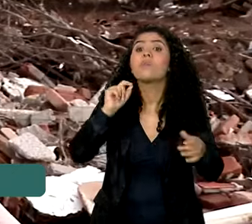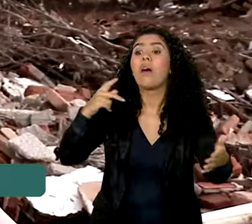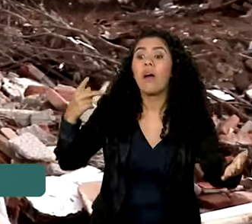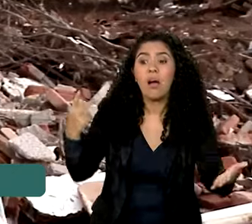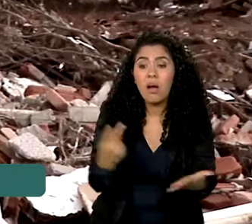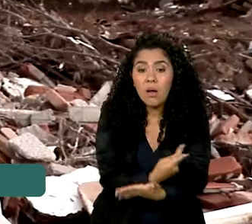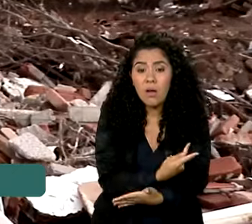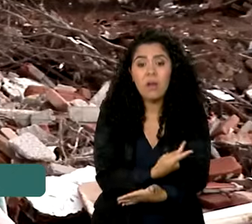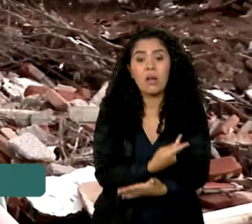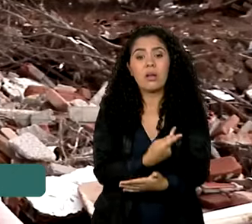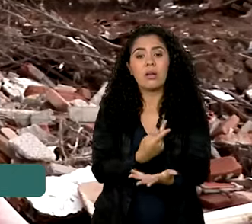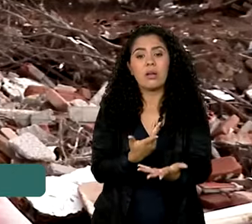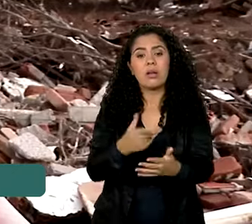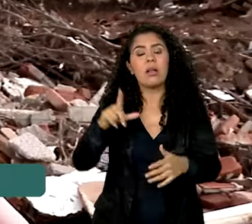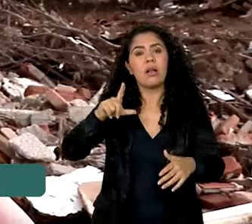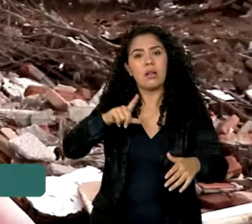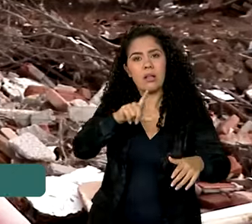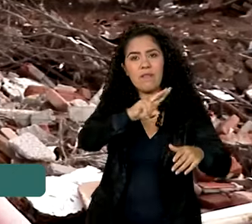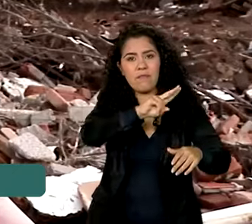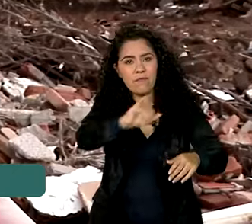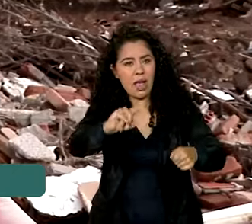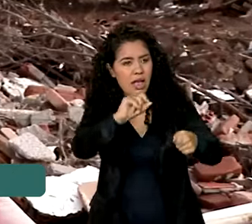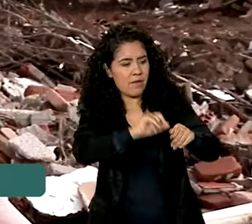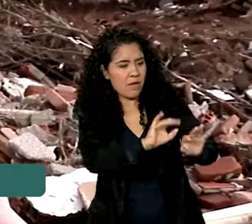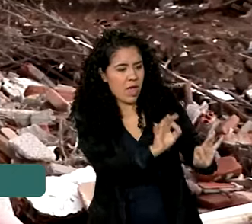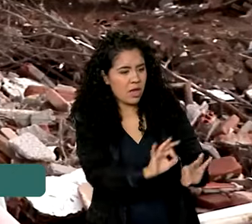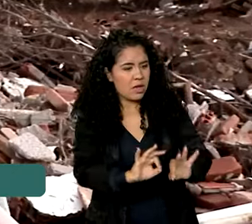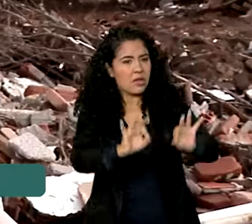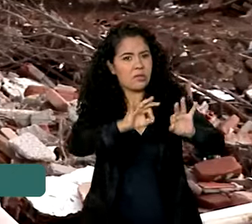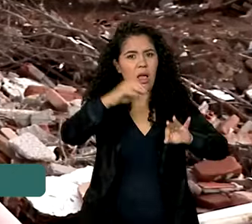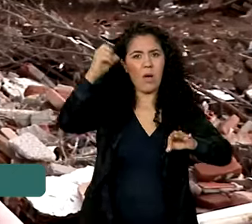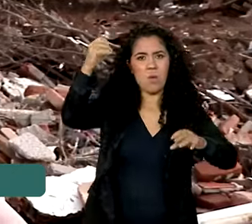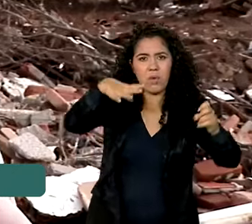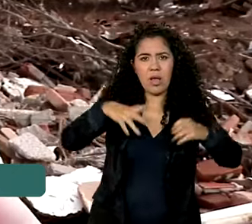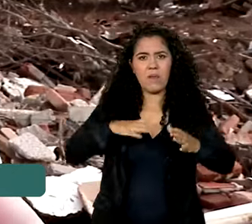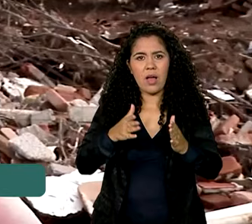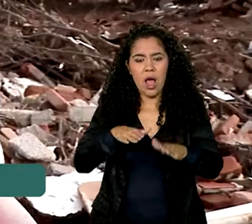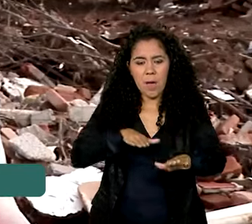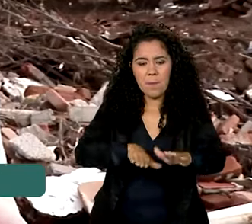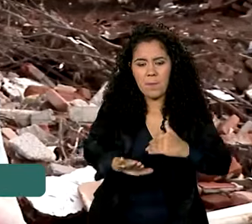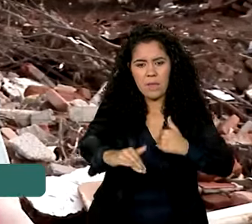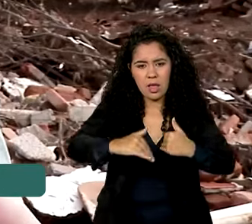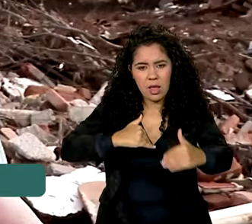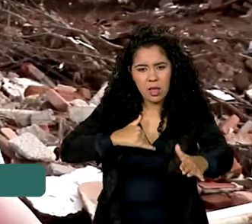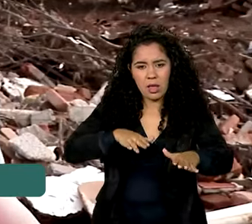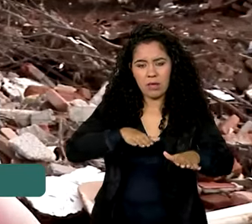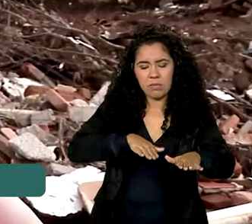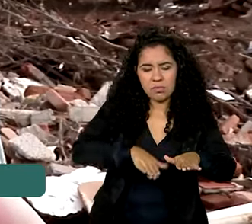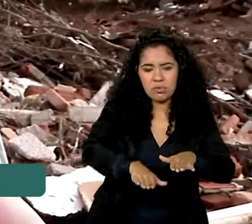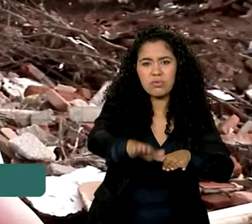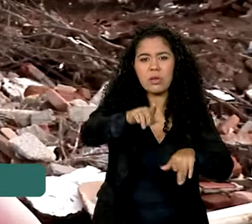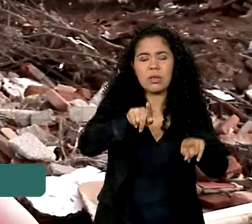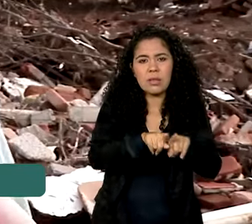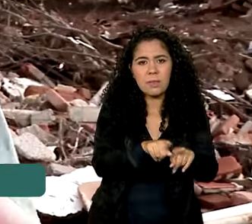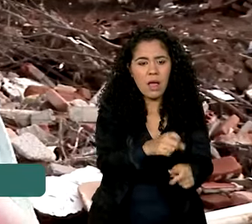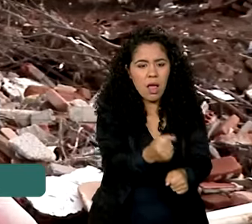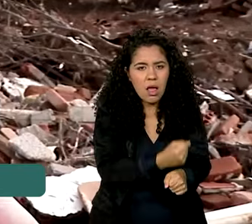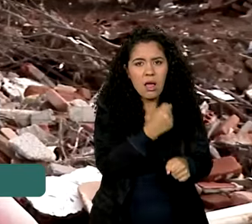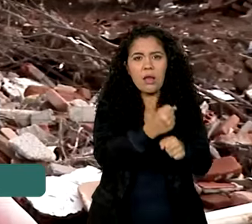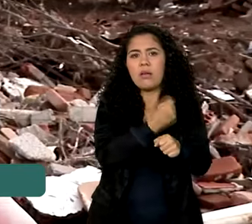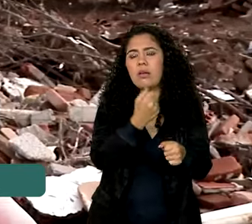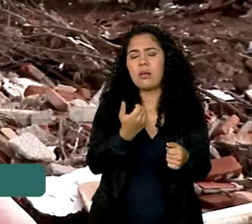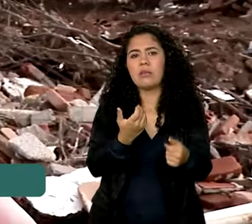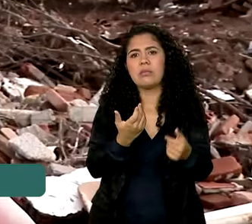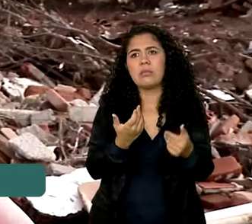O pessoal, o poder público vai botar banco, vai botar luminária, vai abrir rua, botar a brita, o cordão, o calçamento, o asfalto, não